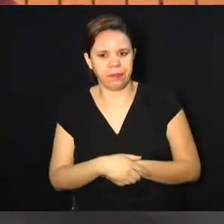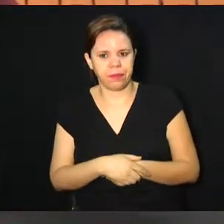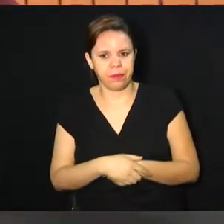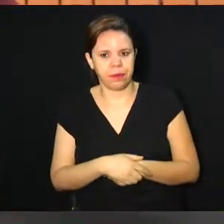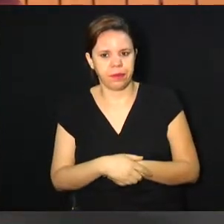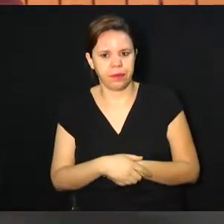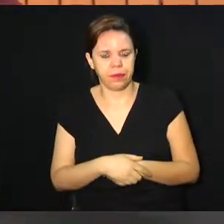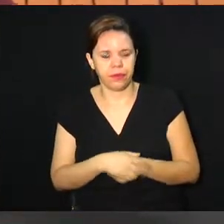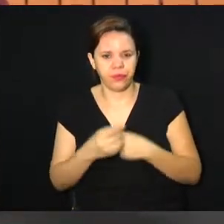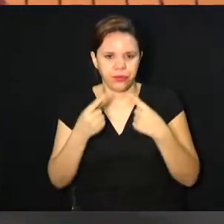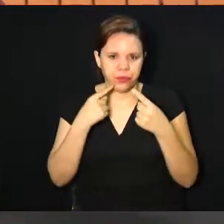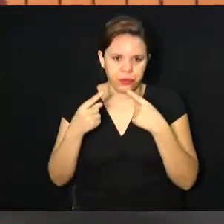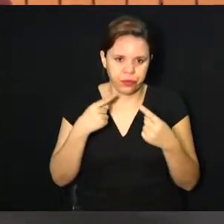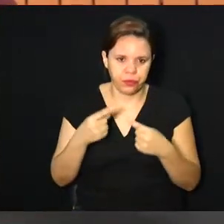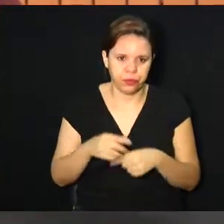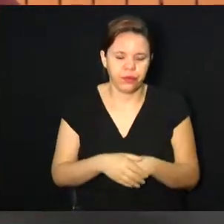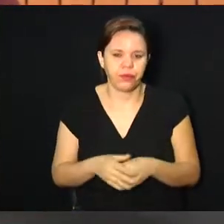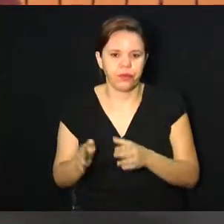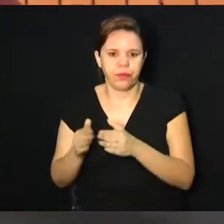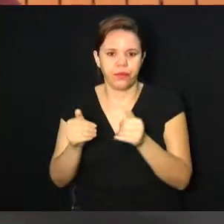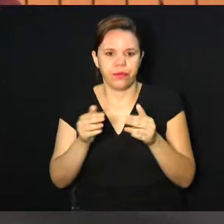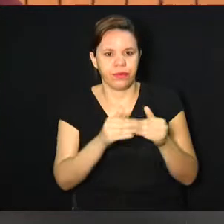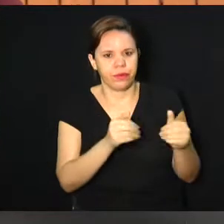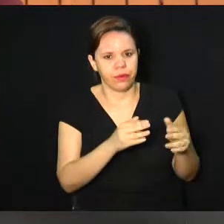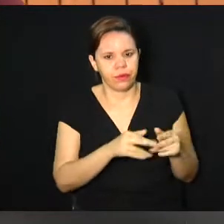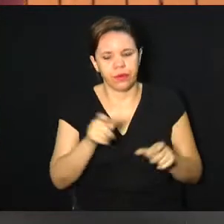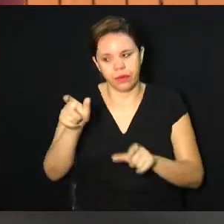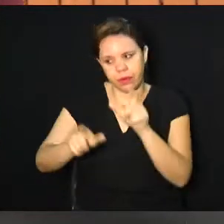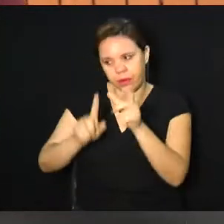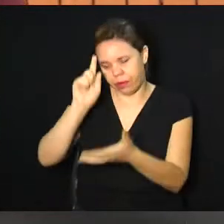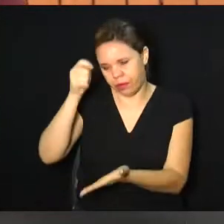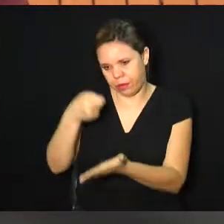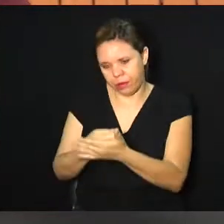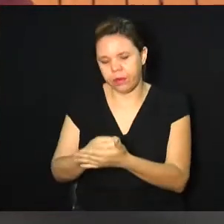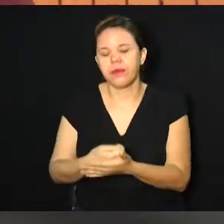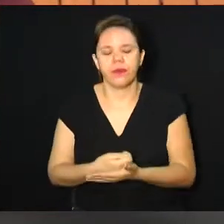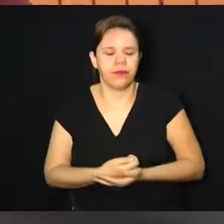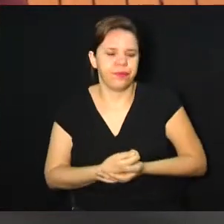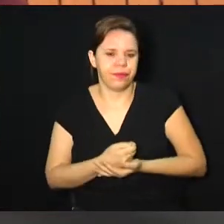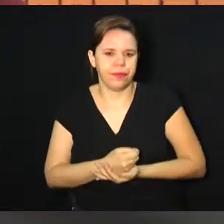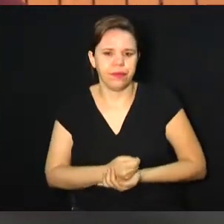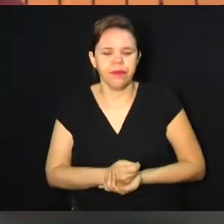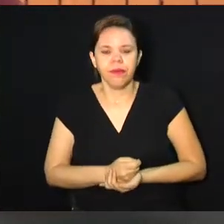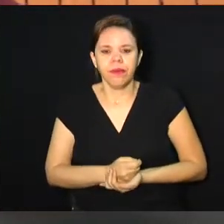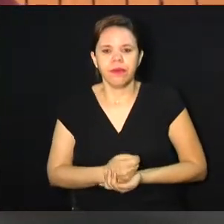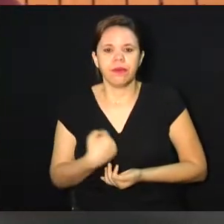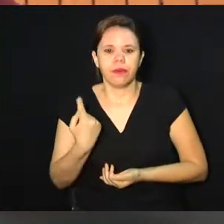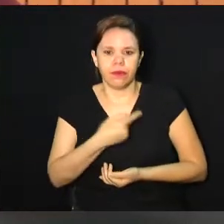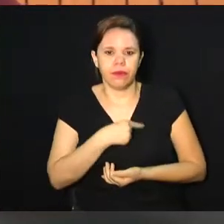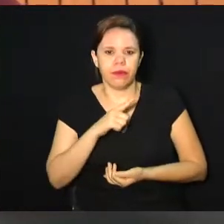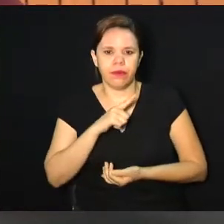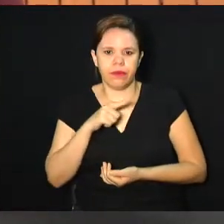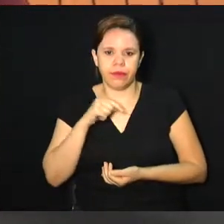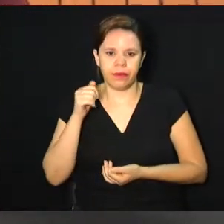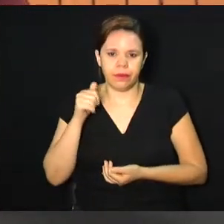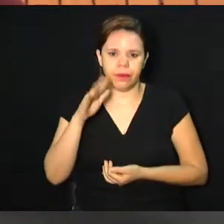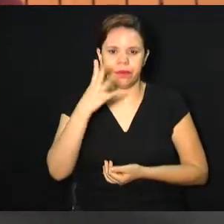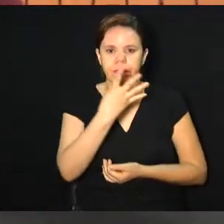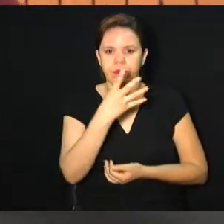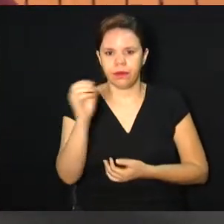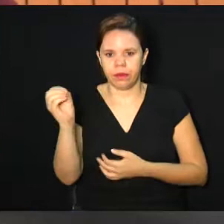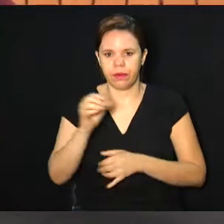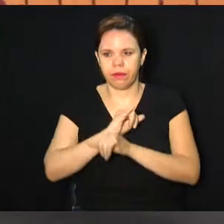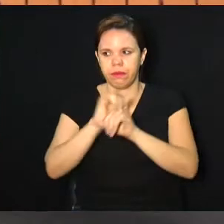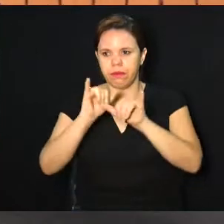pressionar, dialogar, pedir coisas para os tomadores de decisão. A gente já fez mais de 40 campanhas,